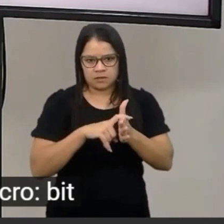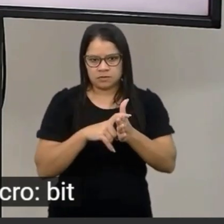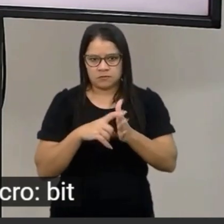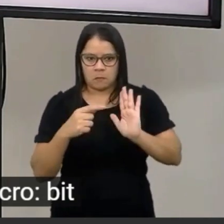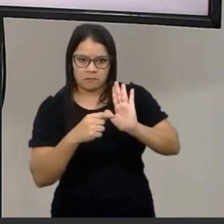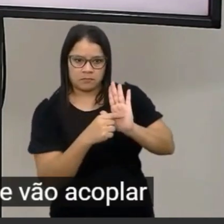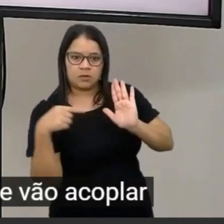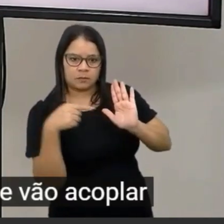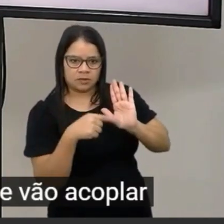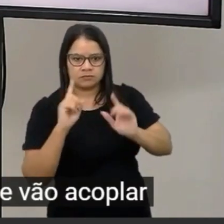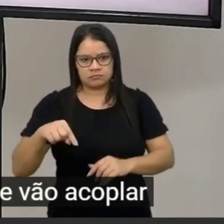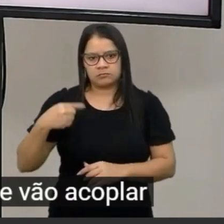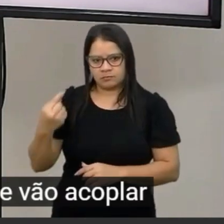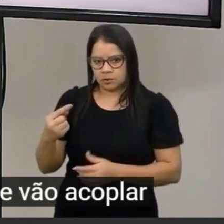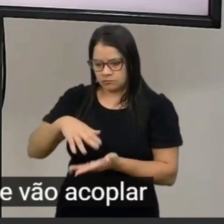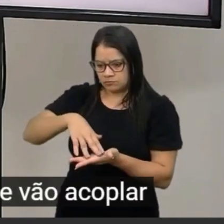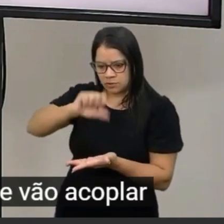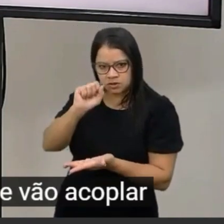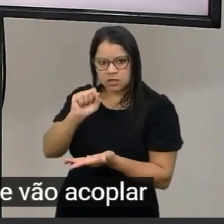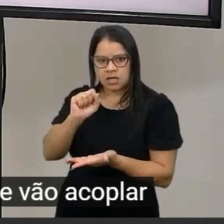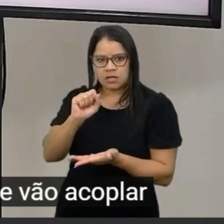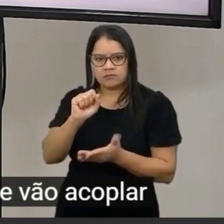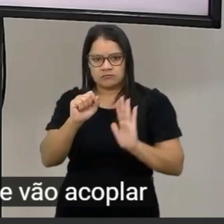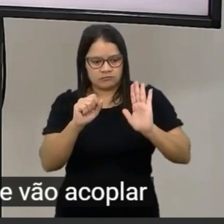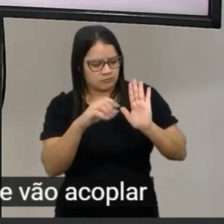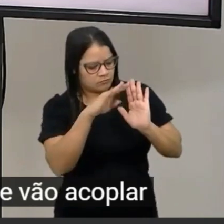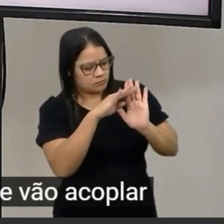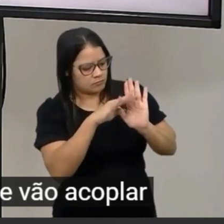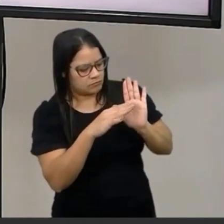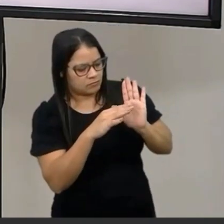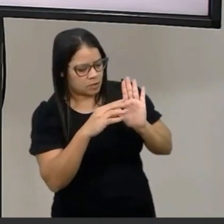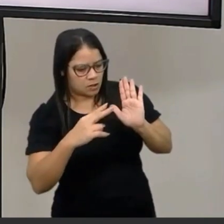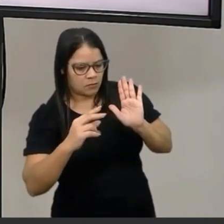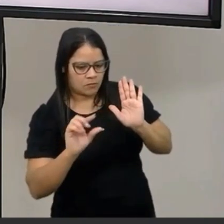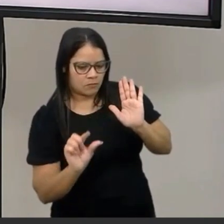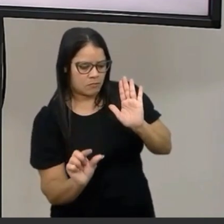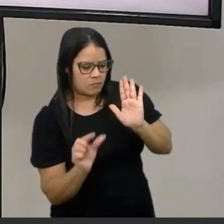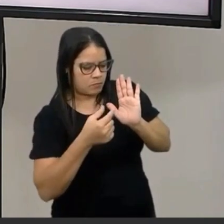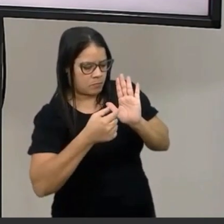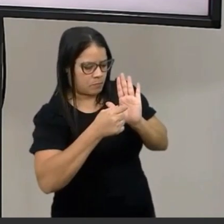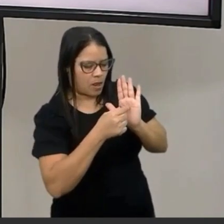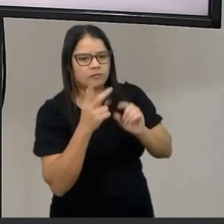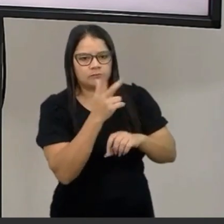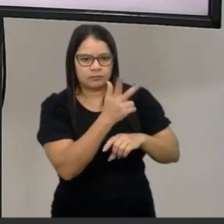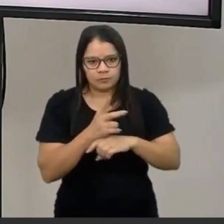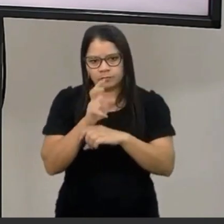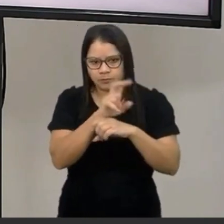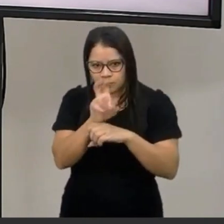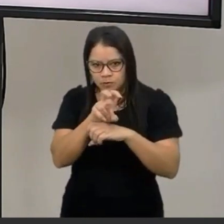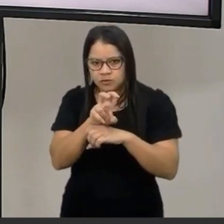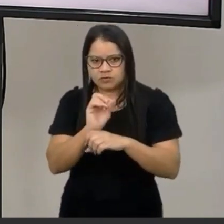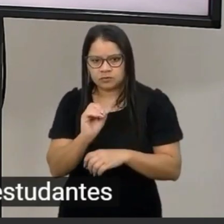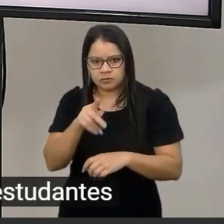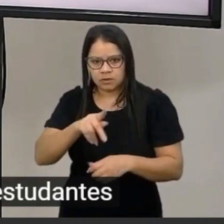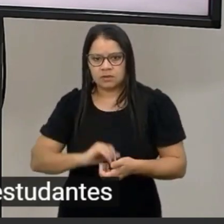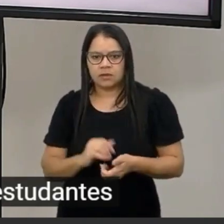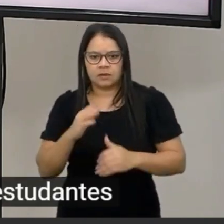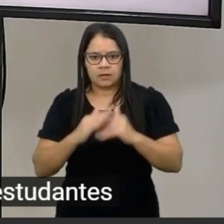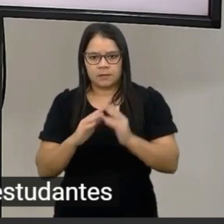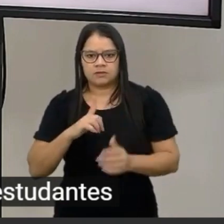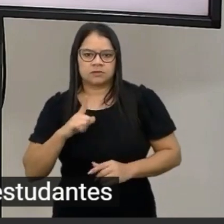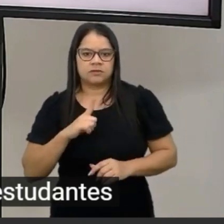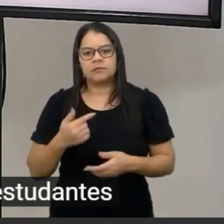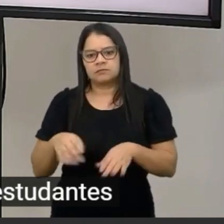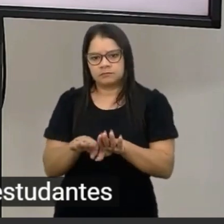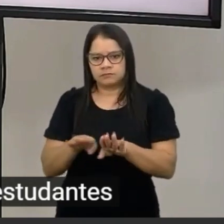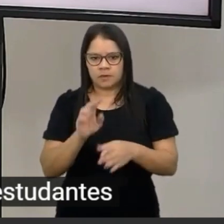programação lá no microbit e depois eles vão baixar para a plaquinha essa programação e vão acoplar aí no nosso protótipo, ok? E na